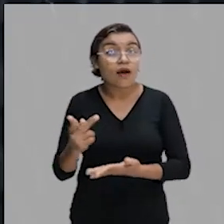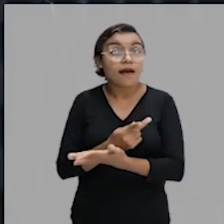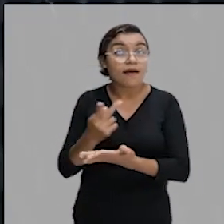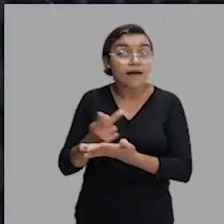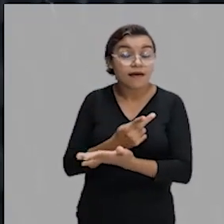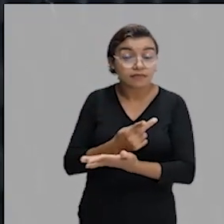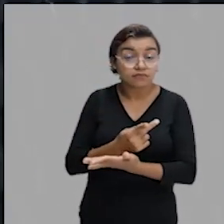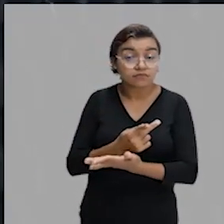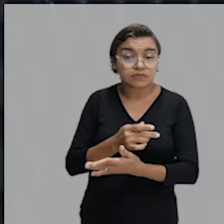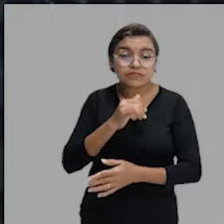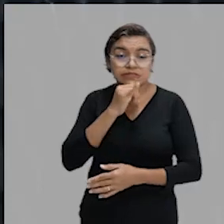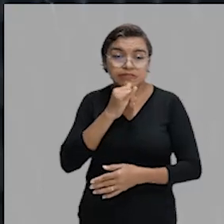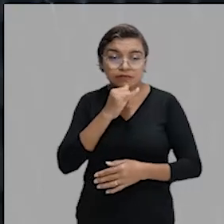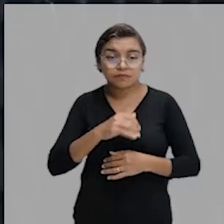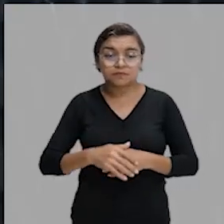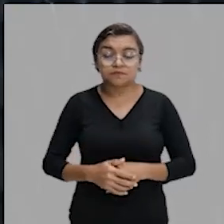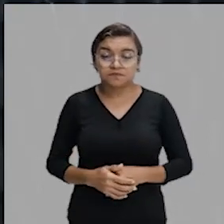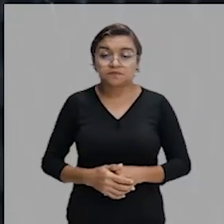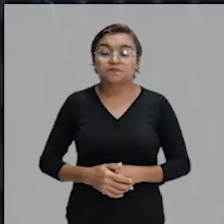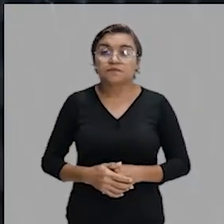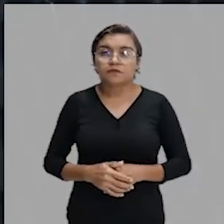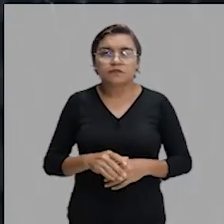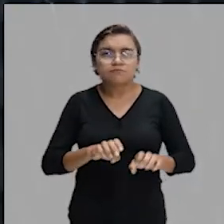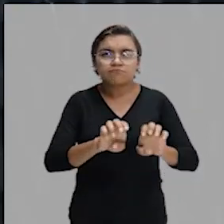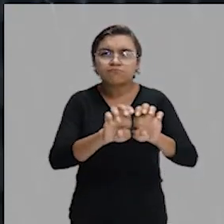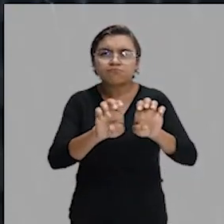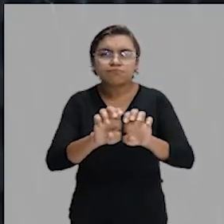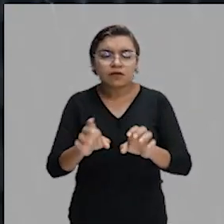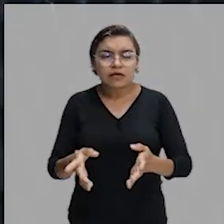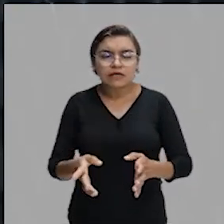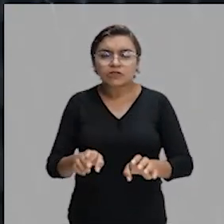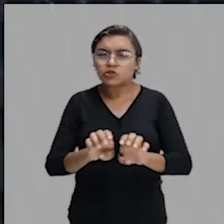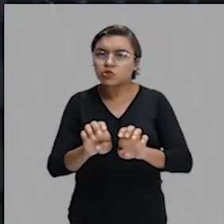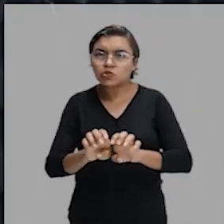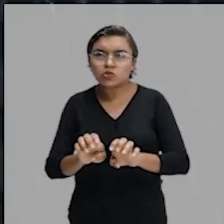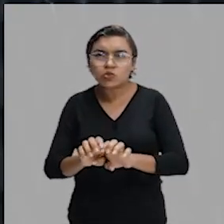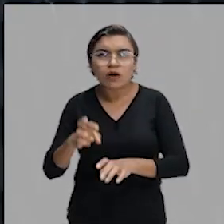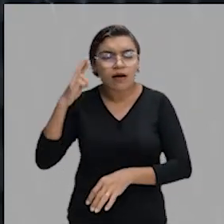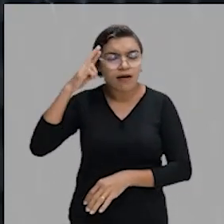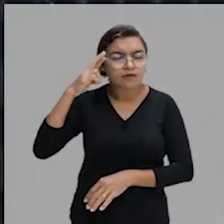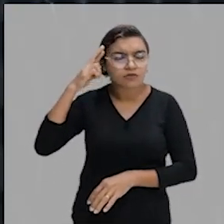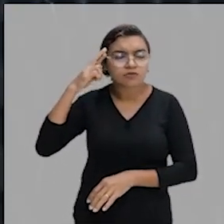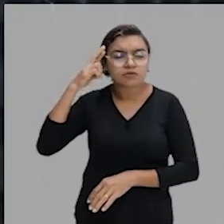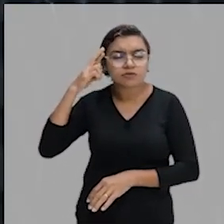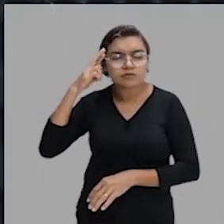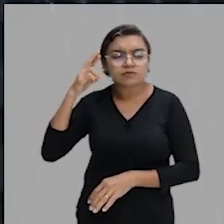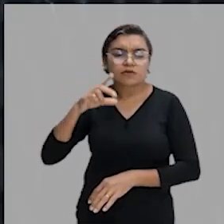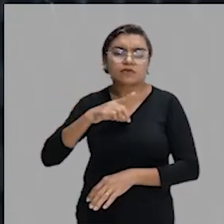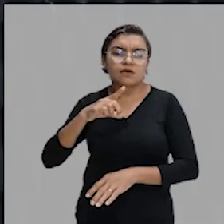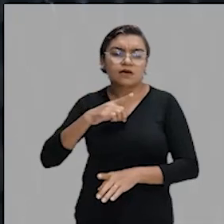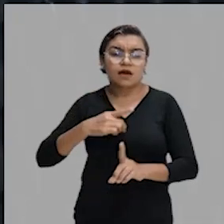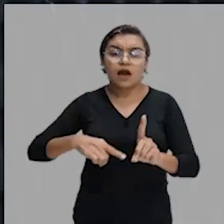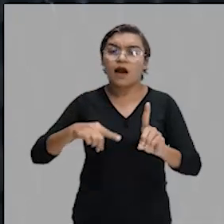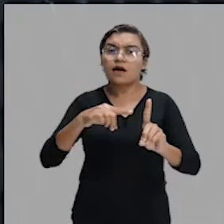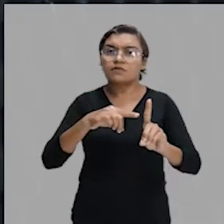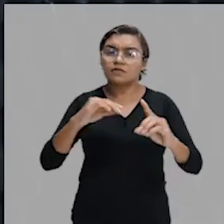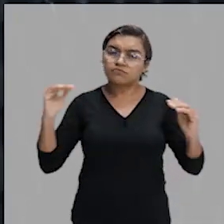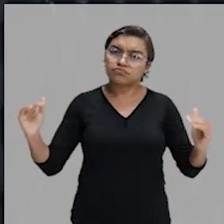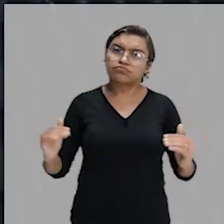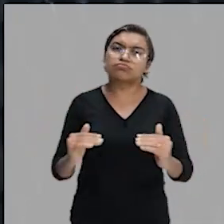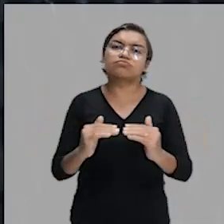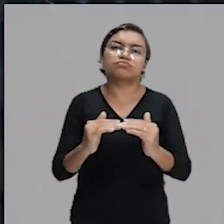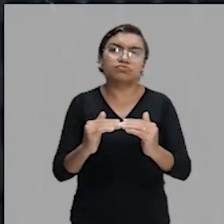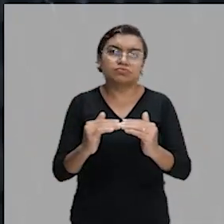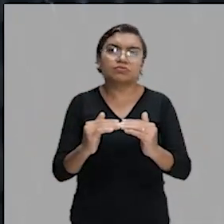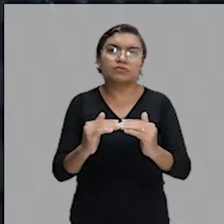quando você percebe a arquitetura do raciocínio, você identifica que a letra D está em acordo com o